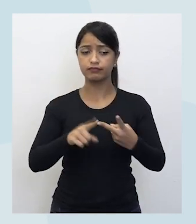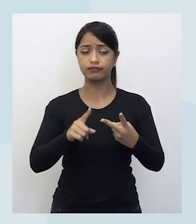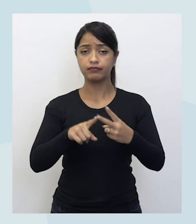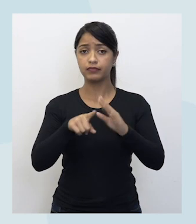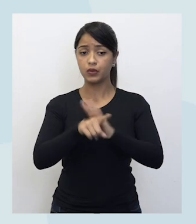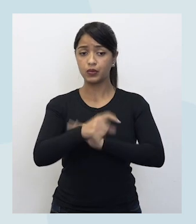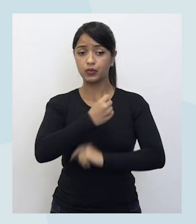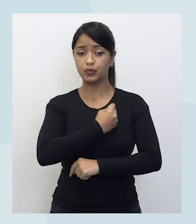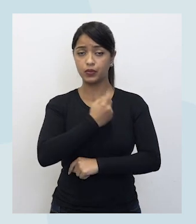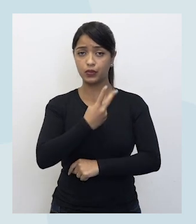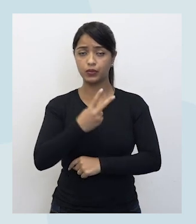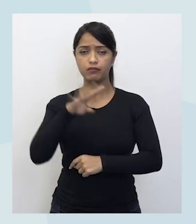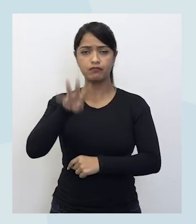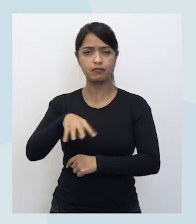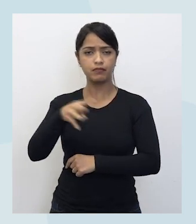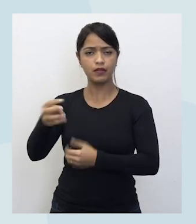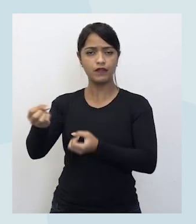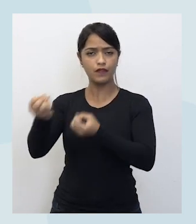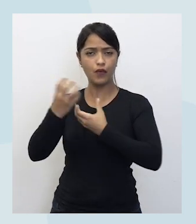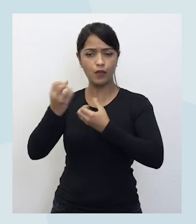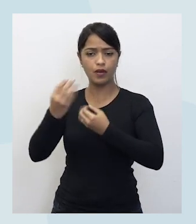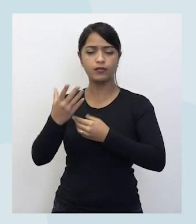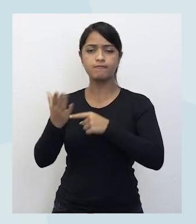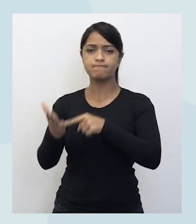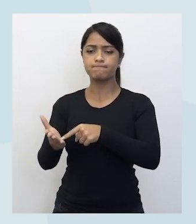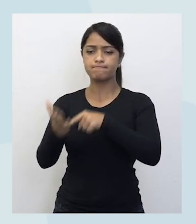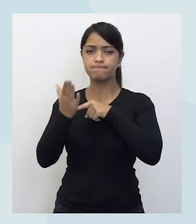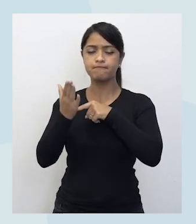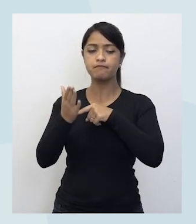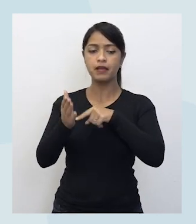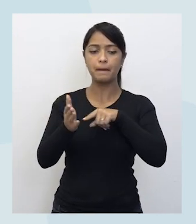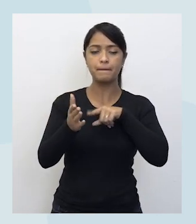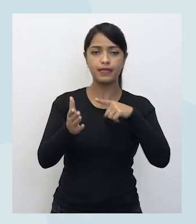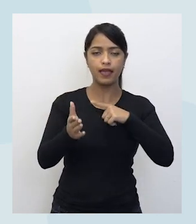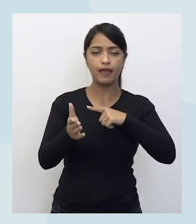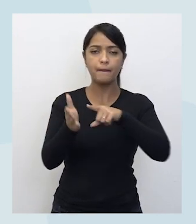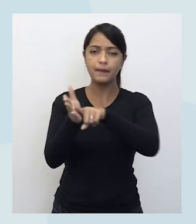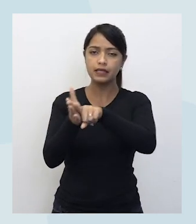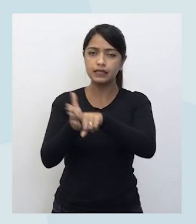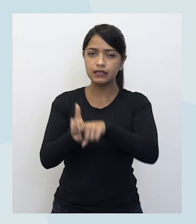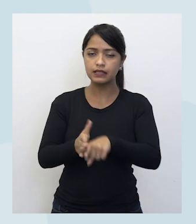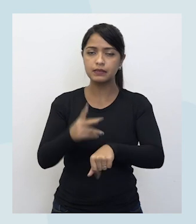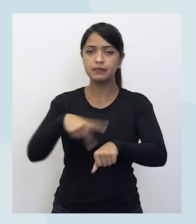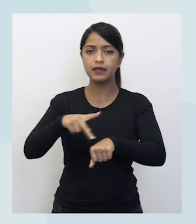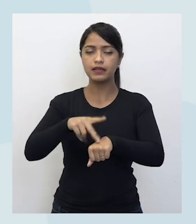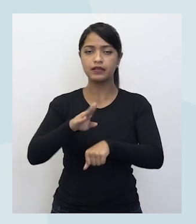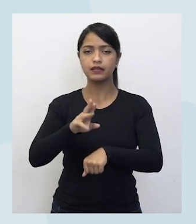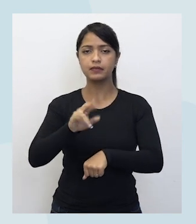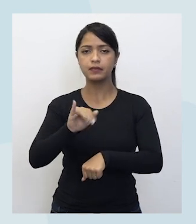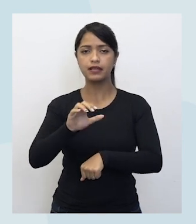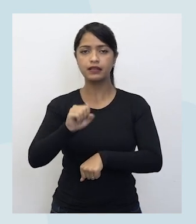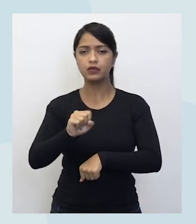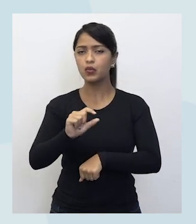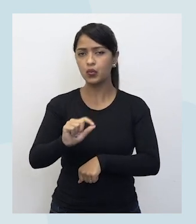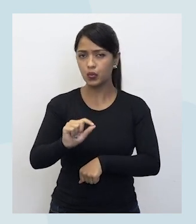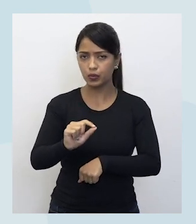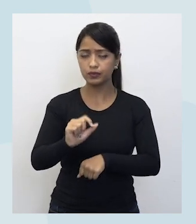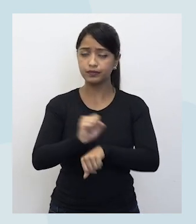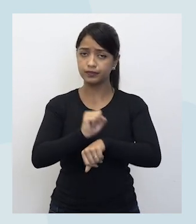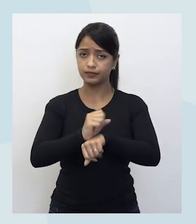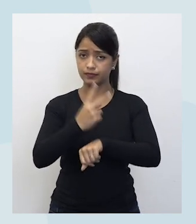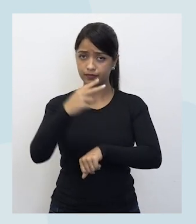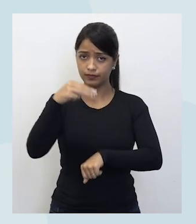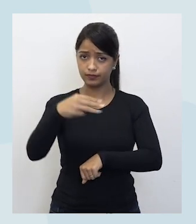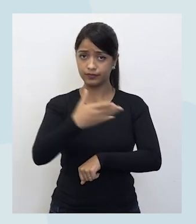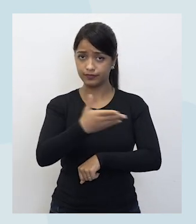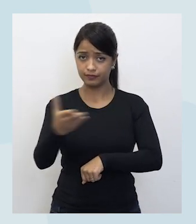os dados revelam sobre o desenvolvimento das pesquisas nos países dos BRICS? 2 minutos para vocês.